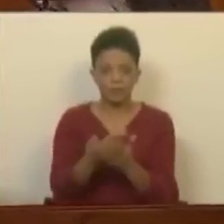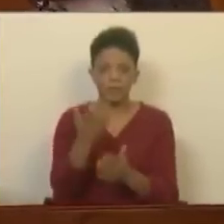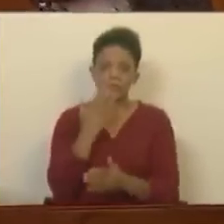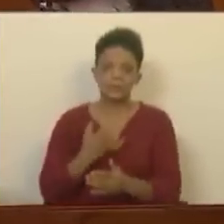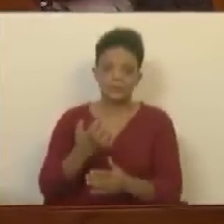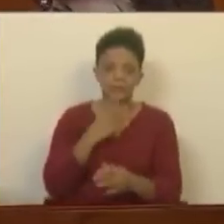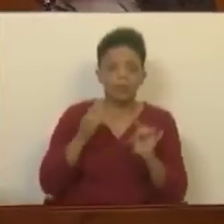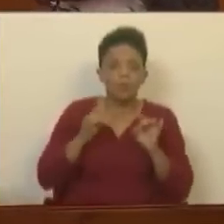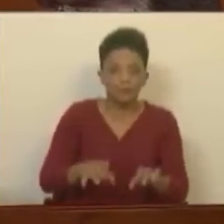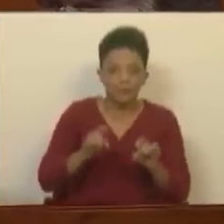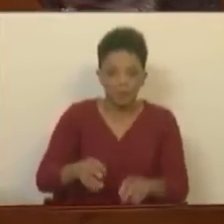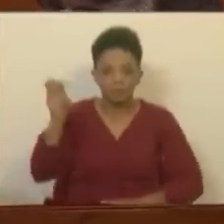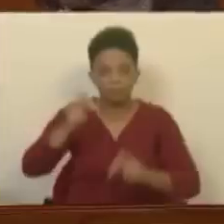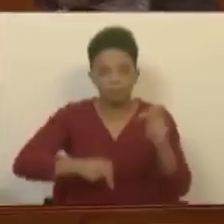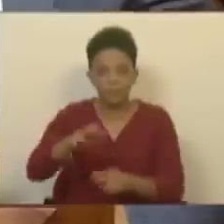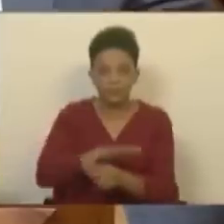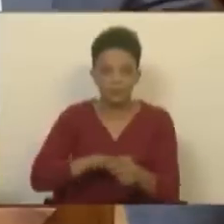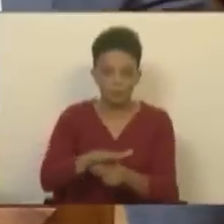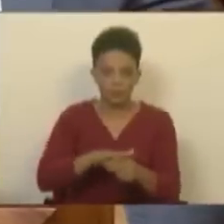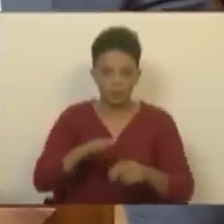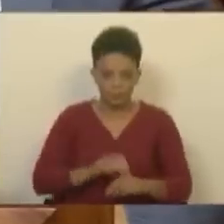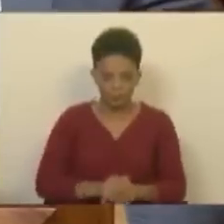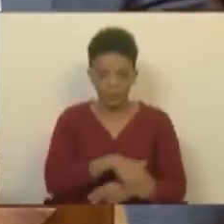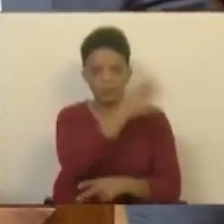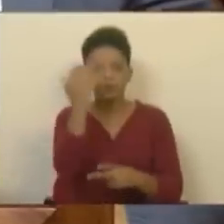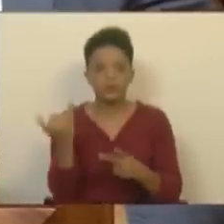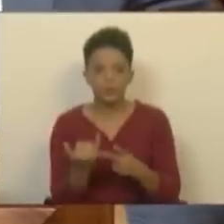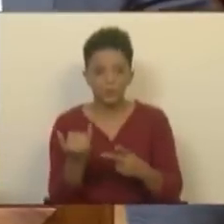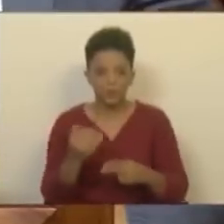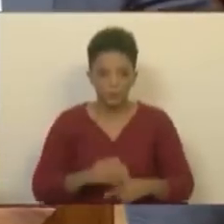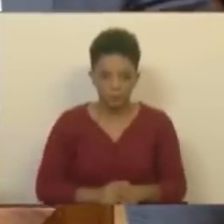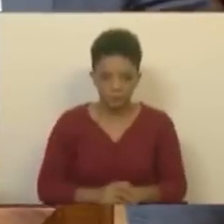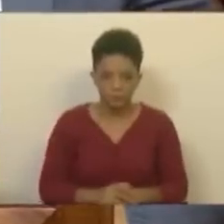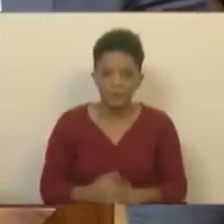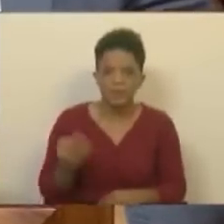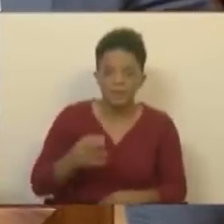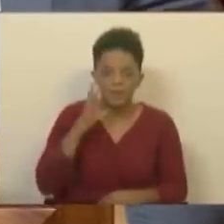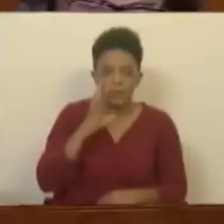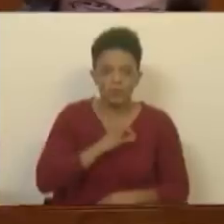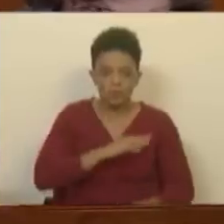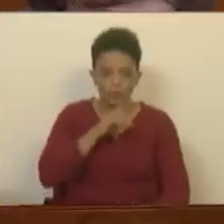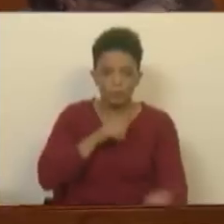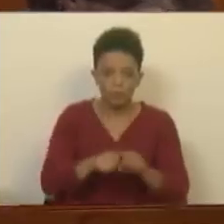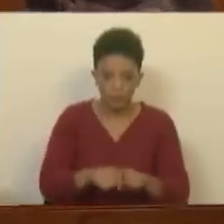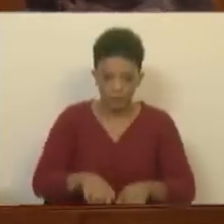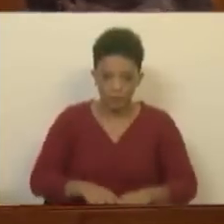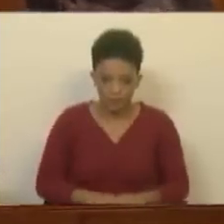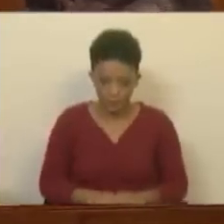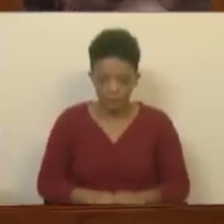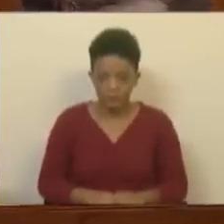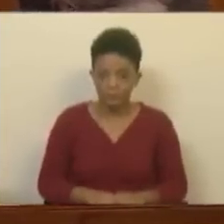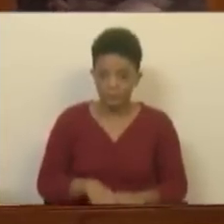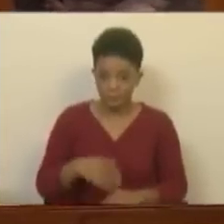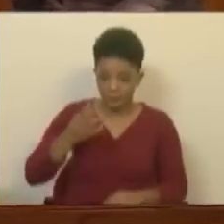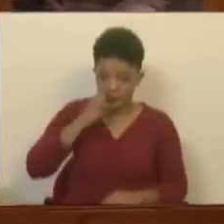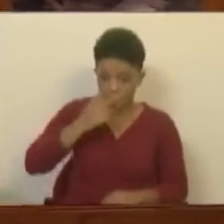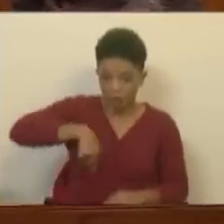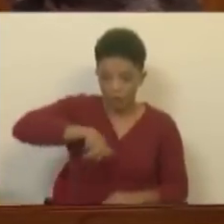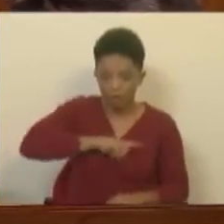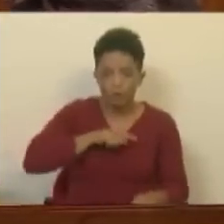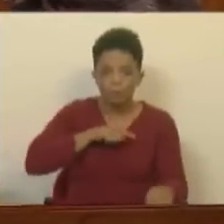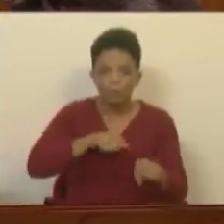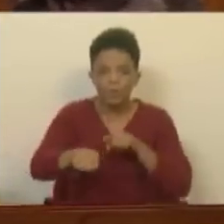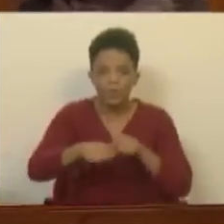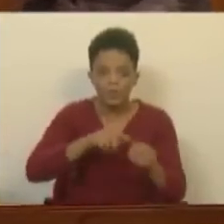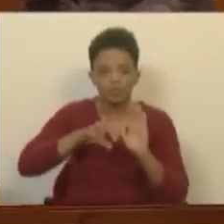prevenir evitar que exista essa situação segundo lugar efetivamente senhor Deputado se seguisse-nos a política de